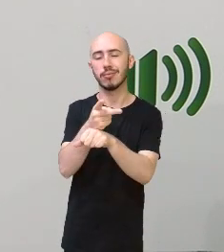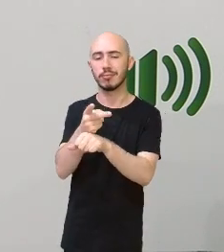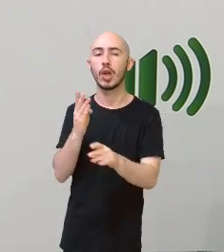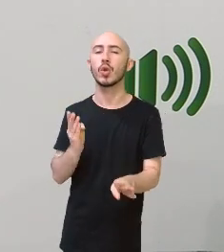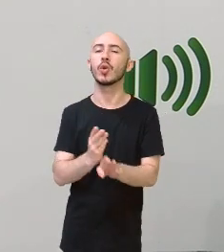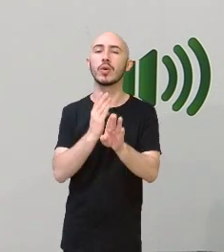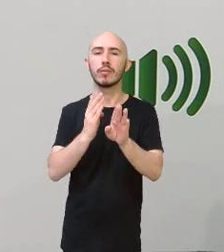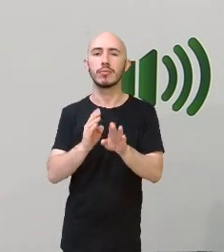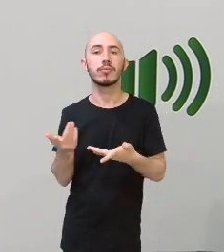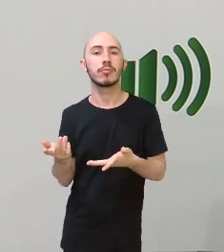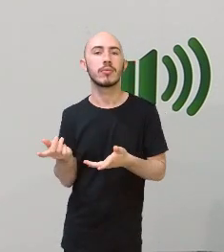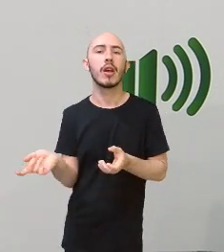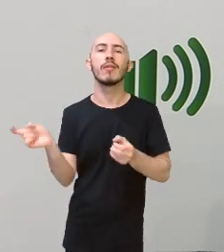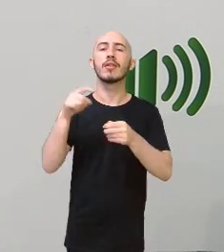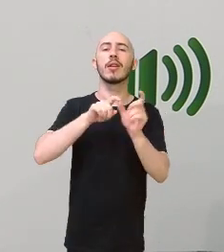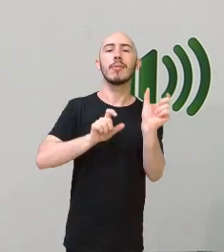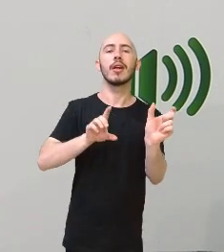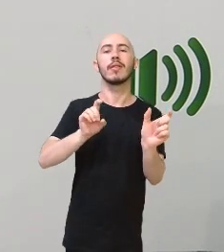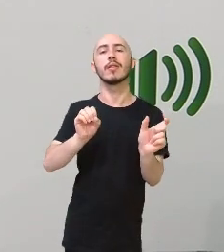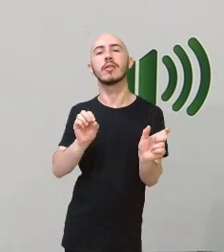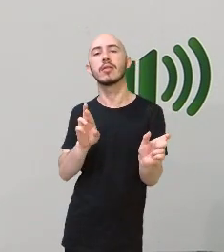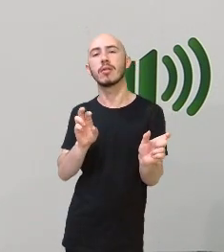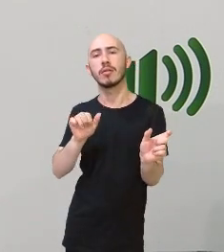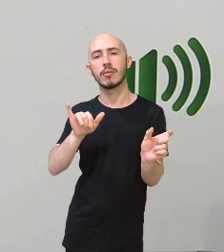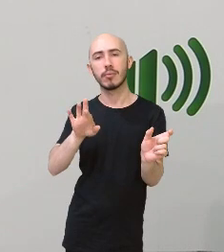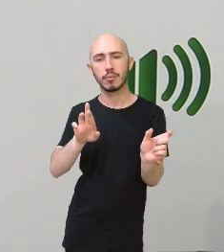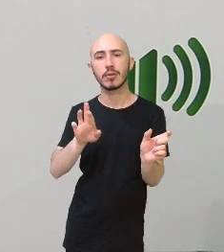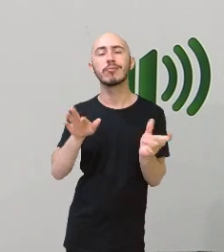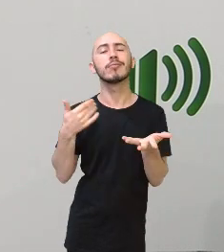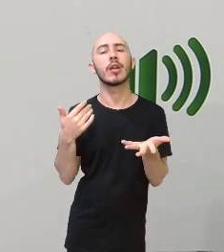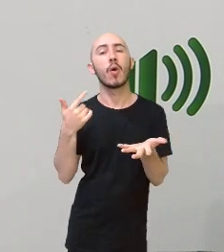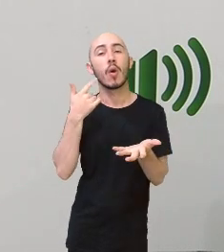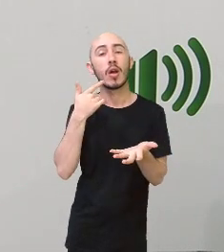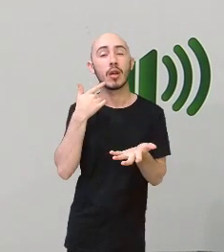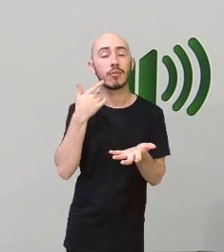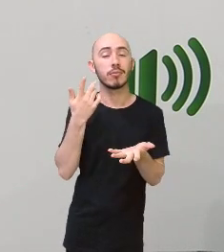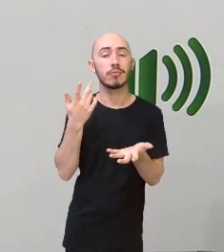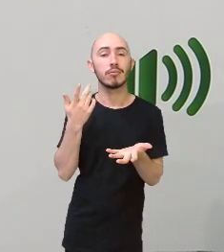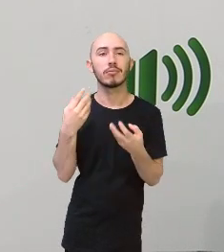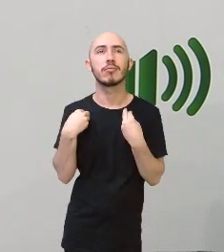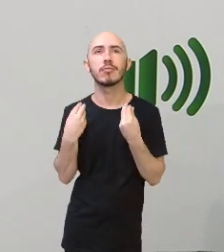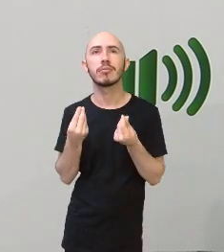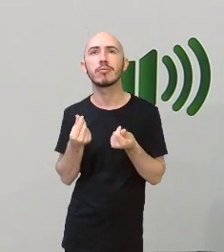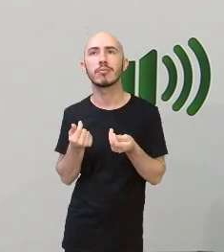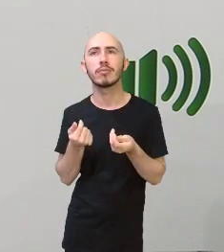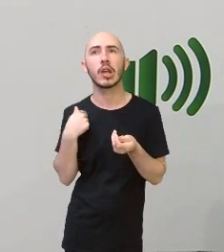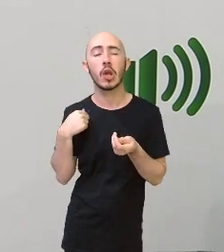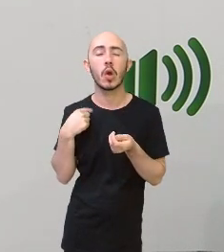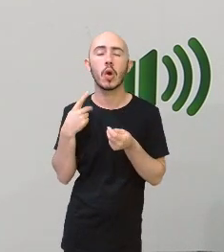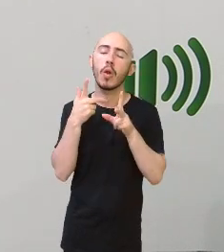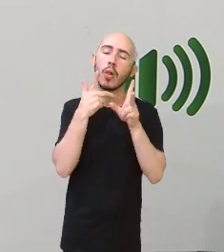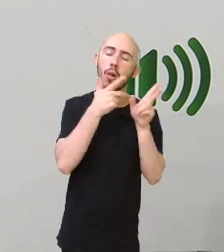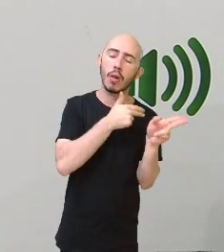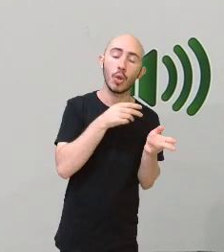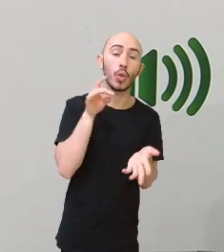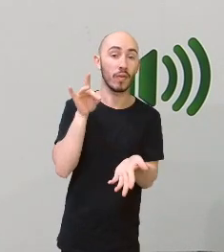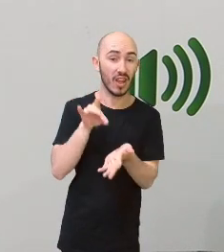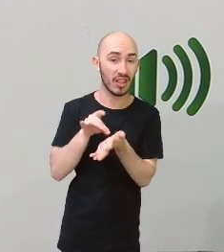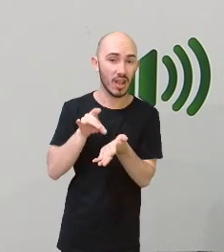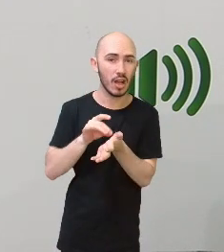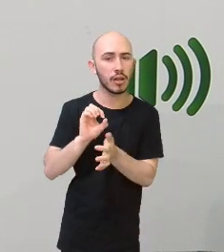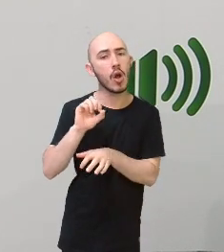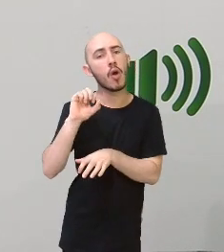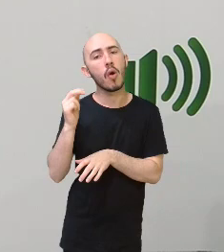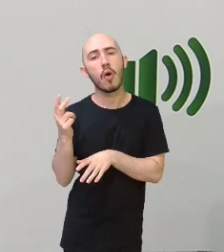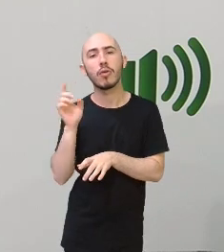verbete, dormir. Será que eu quero dizer que eu estou adormecida no sentido de dormir de fato? Ou